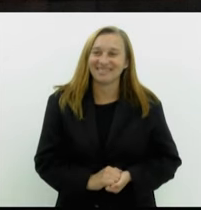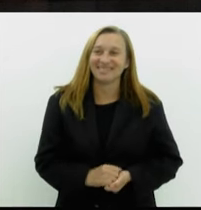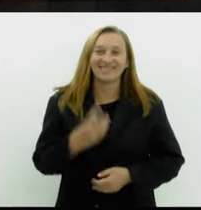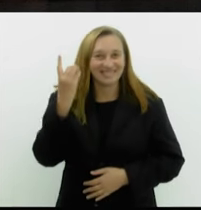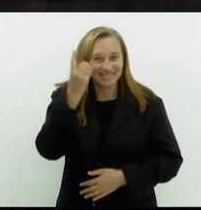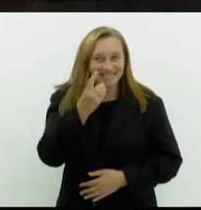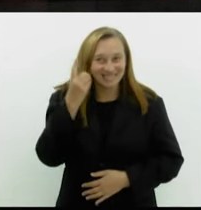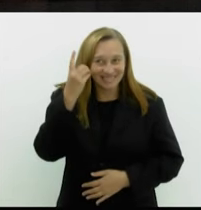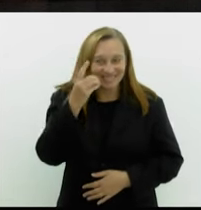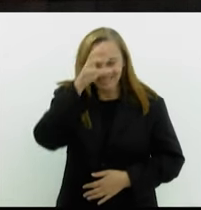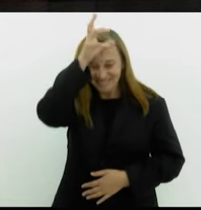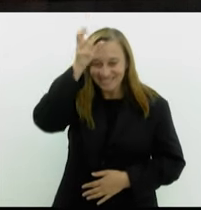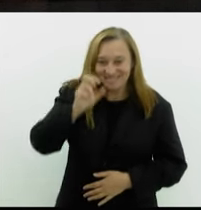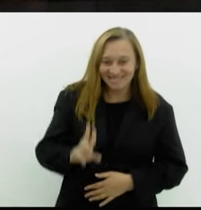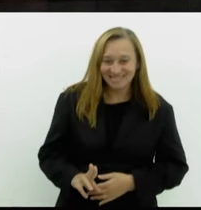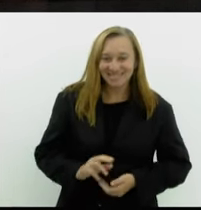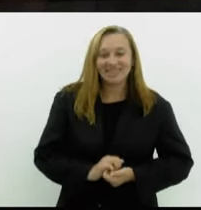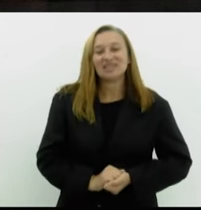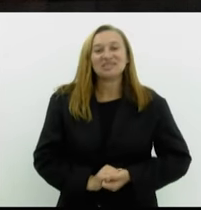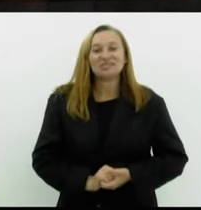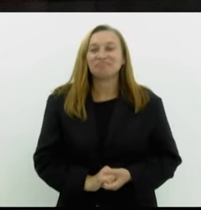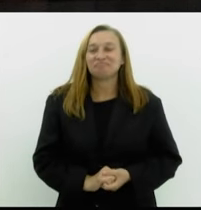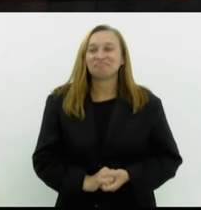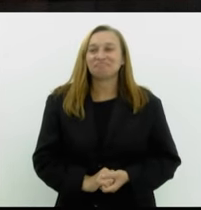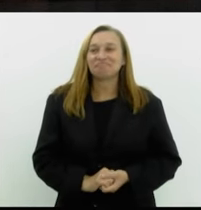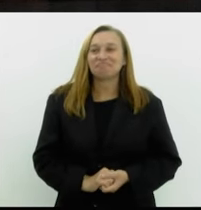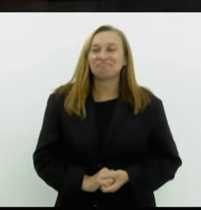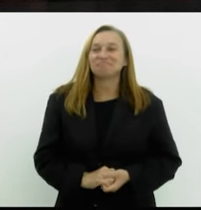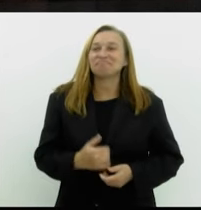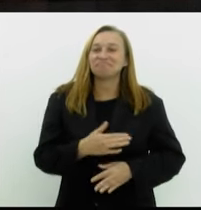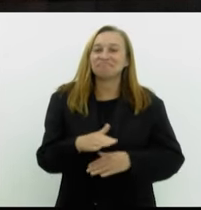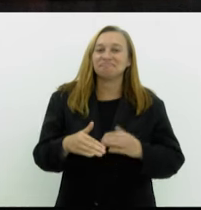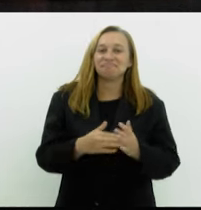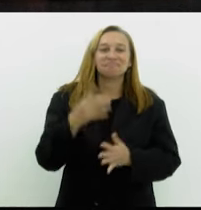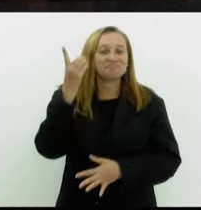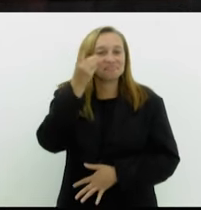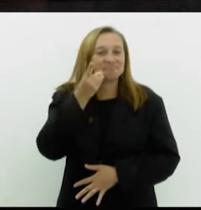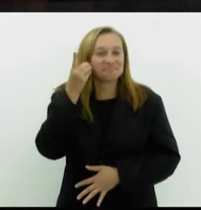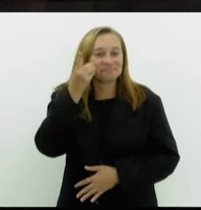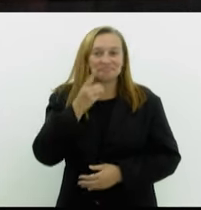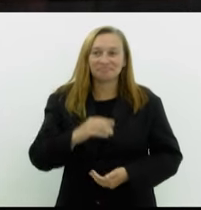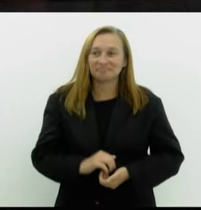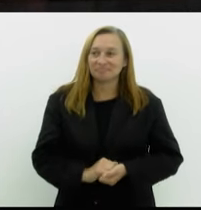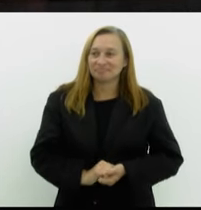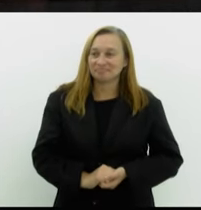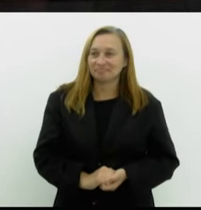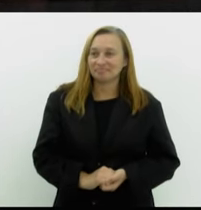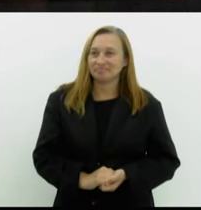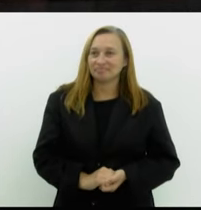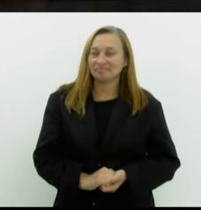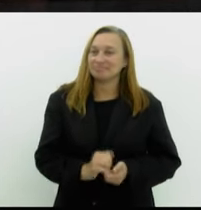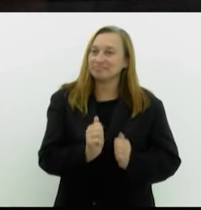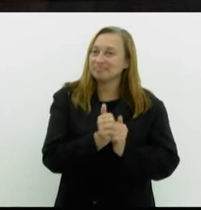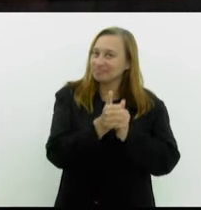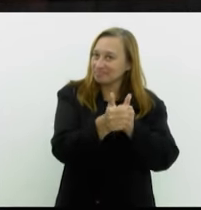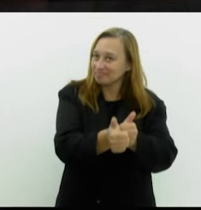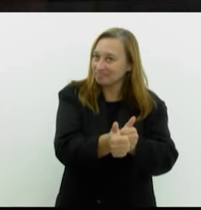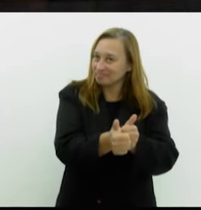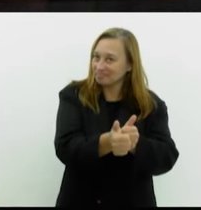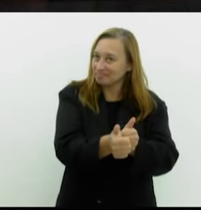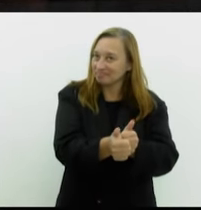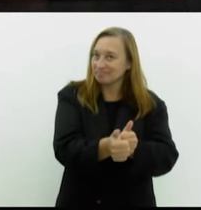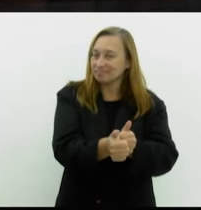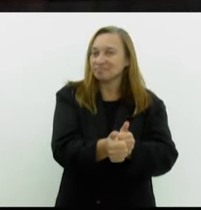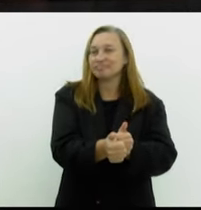deputada Tia Ju, senhoras e senhores deputados que nos acompanham de